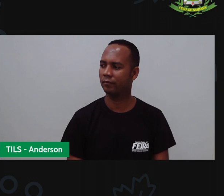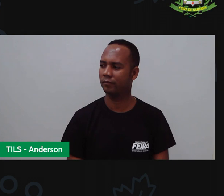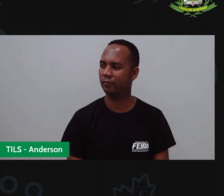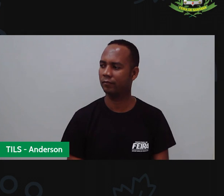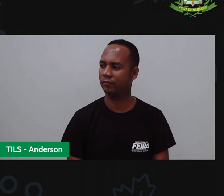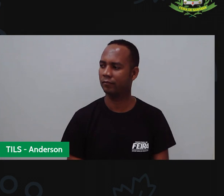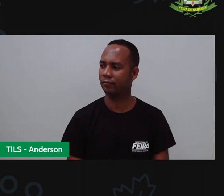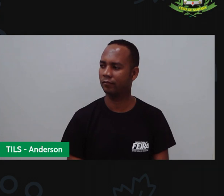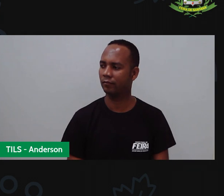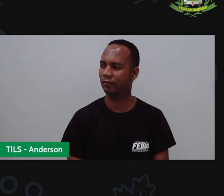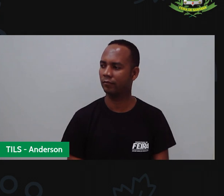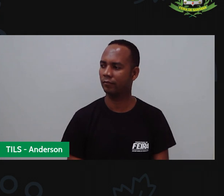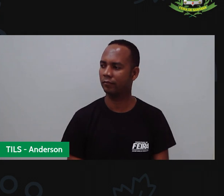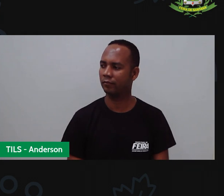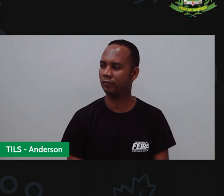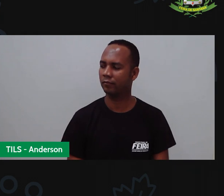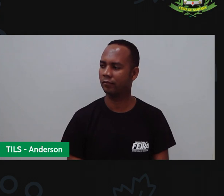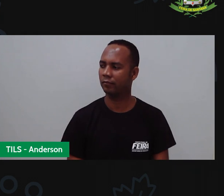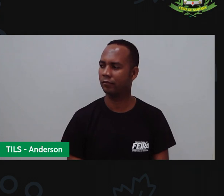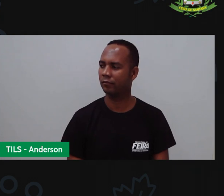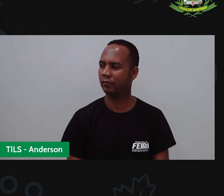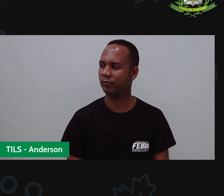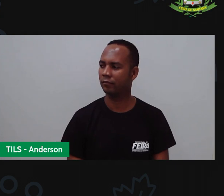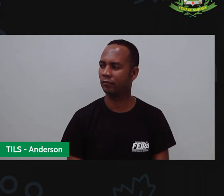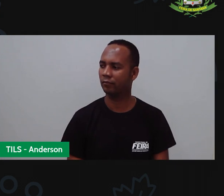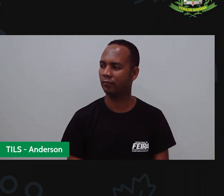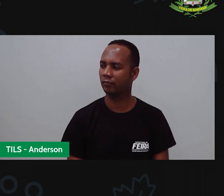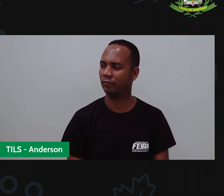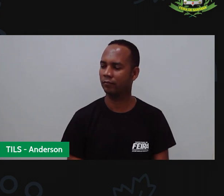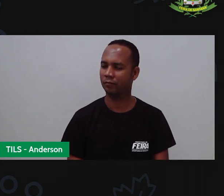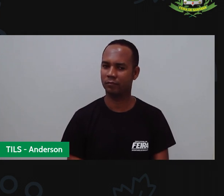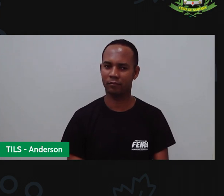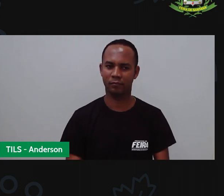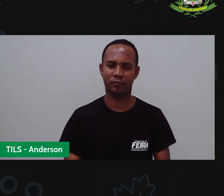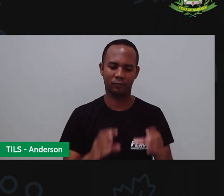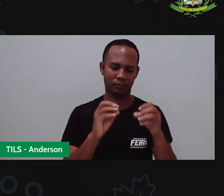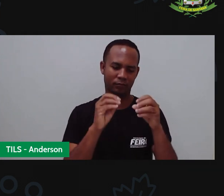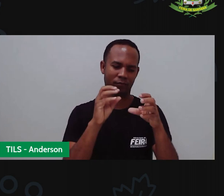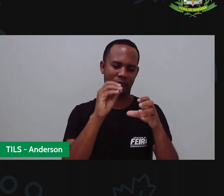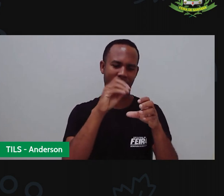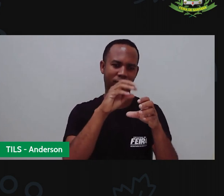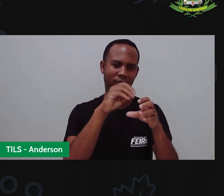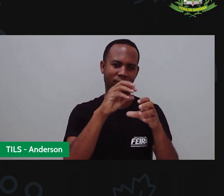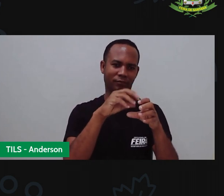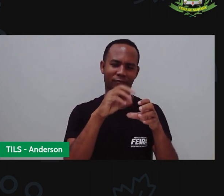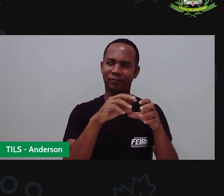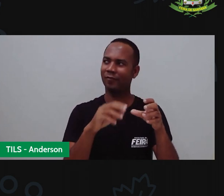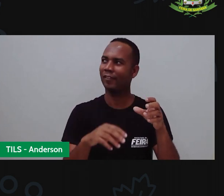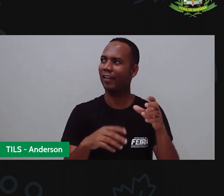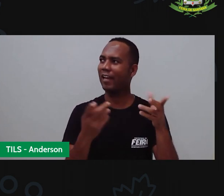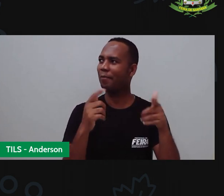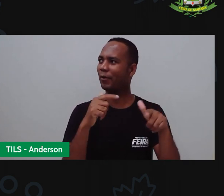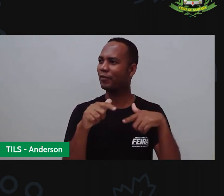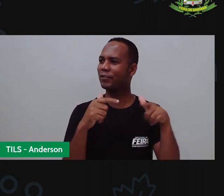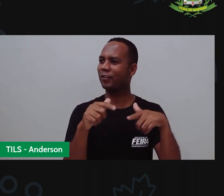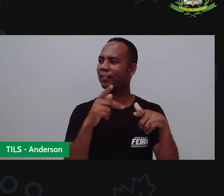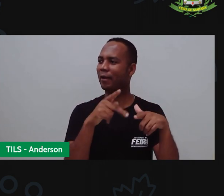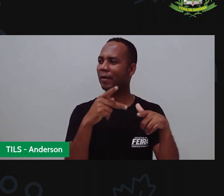Pode pegar. Ah, isso aqui é aquele negócio de encher boneca. Olha, todo mundo aqui é especialista,